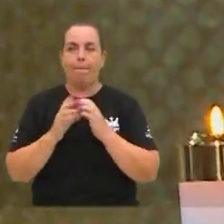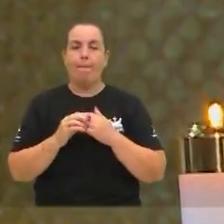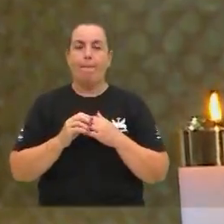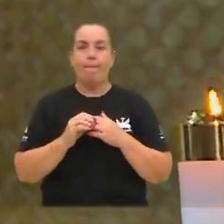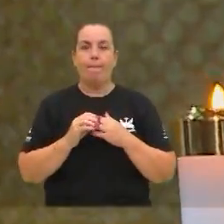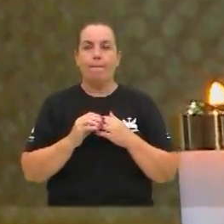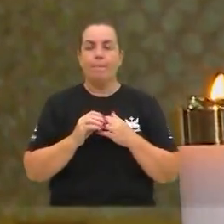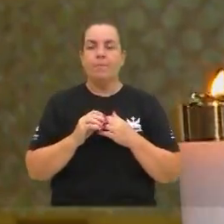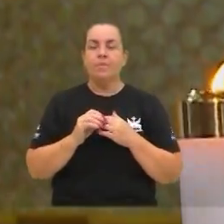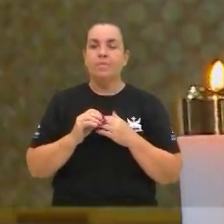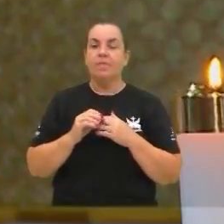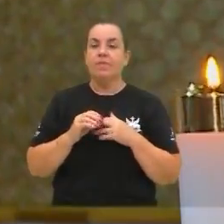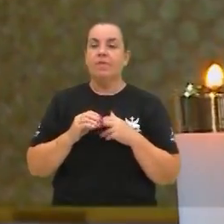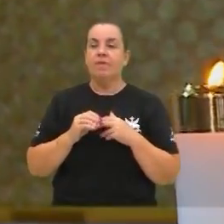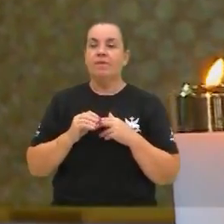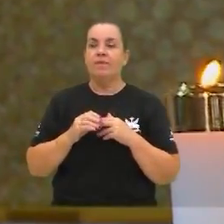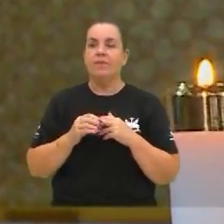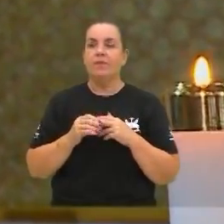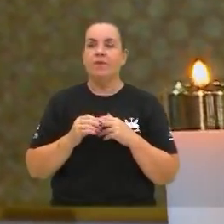pecados.